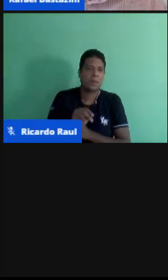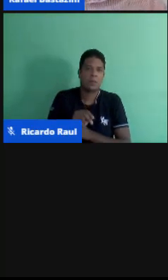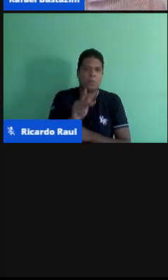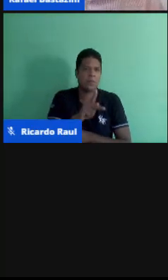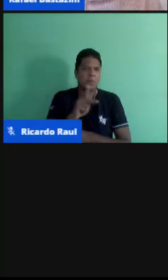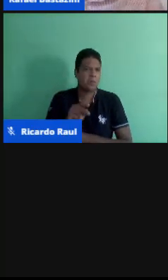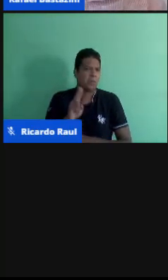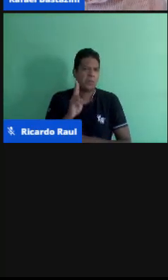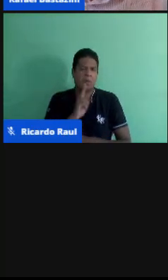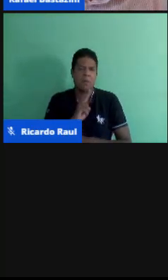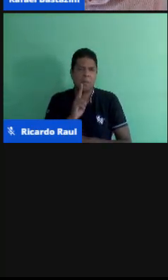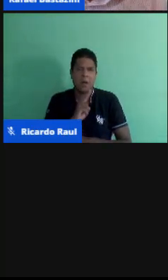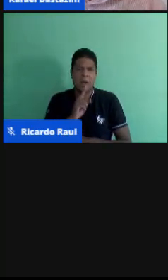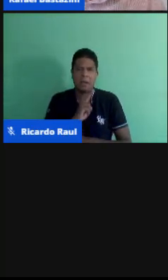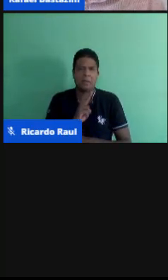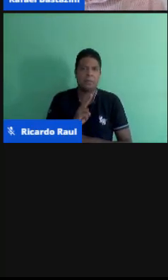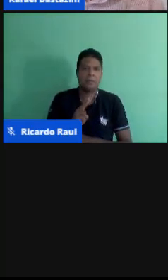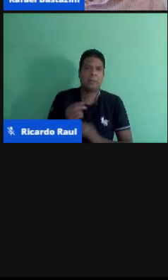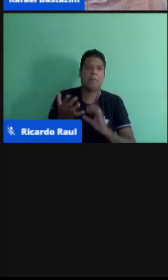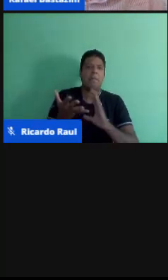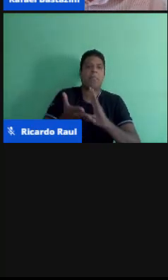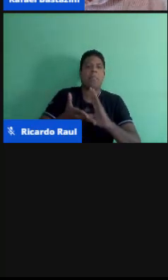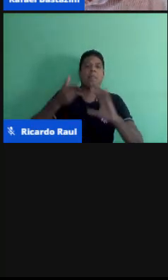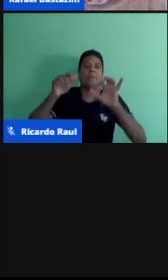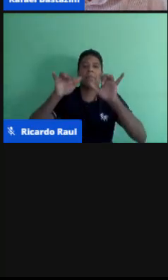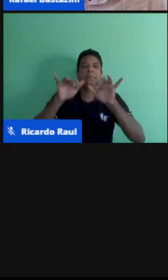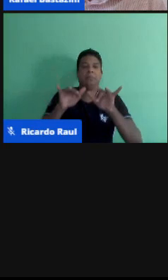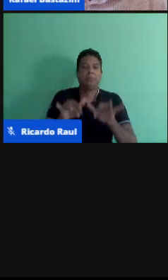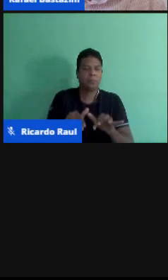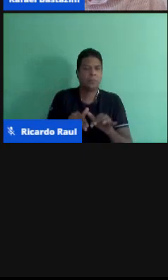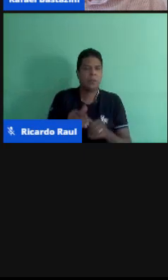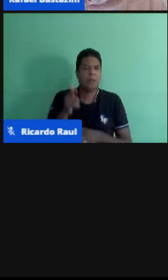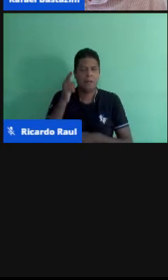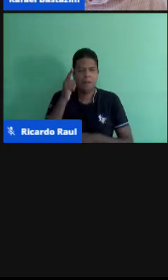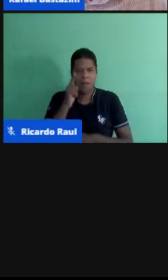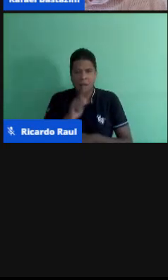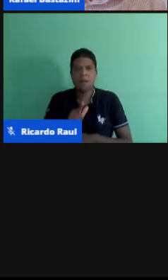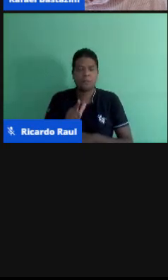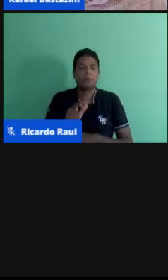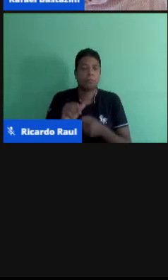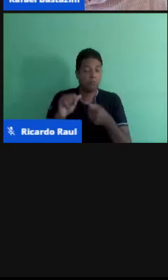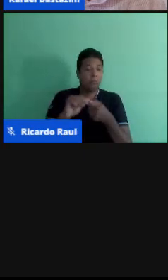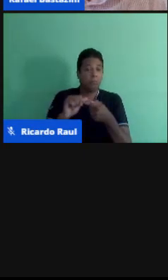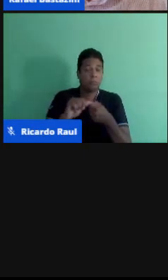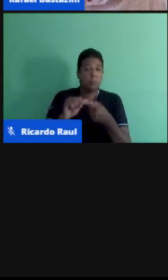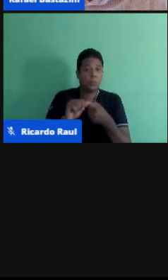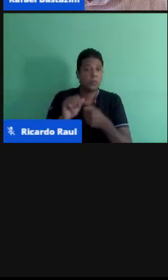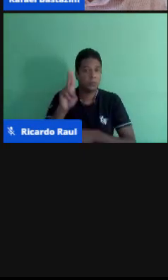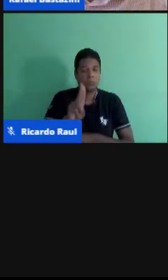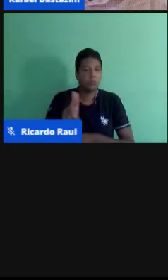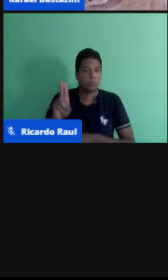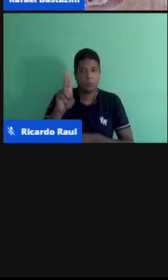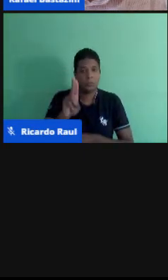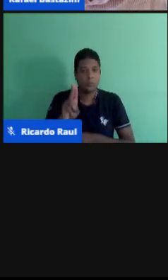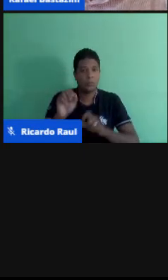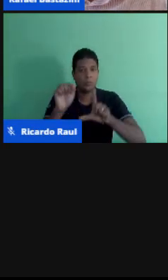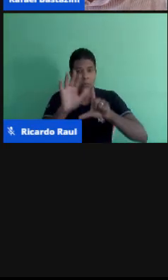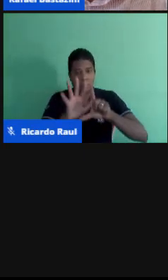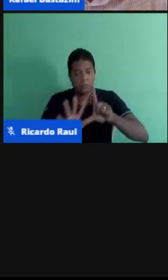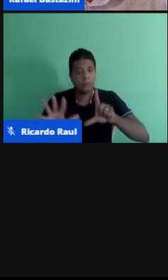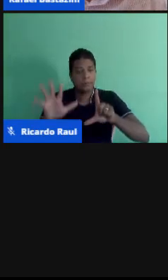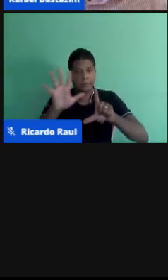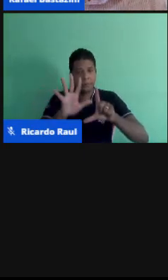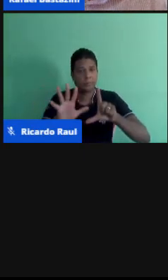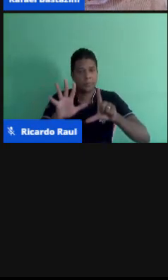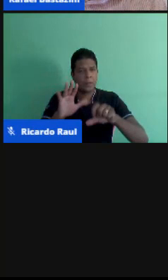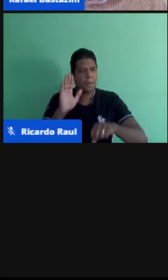nenhuma habilidade extraterrestre como a dele, consegue fazer ou utilizar essa plataforma, e eu acho que